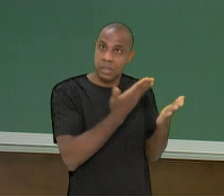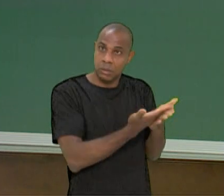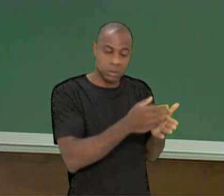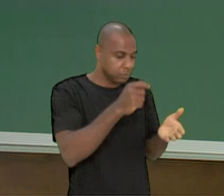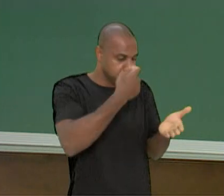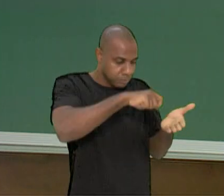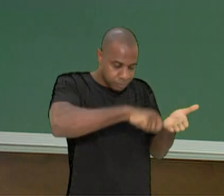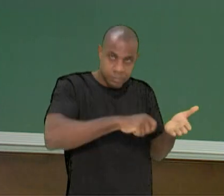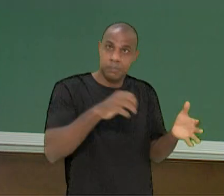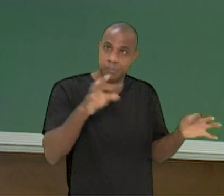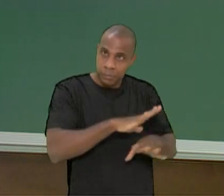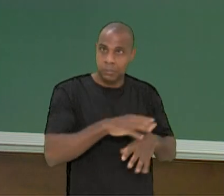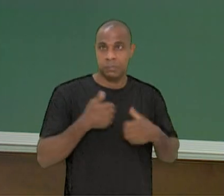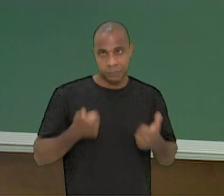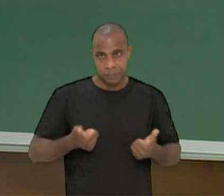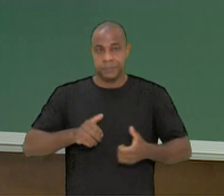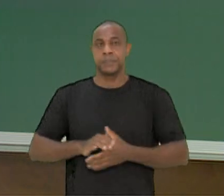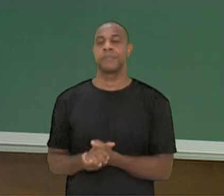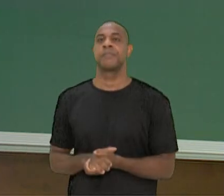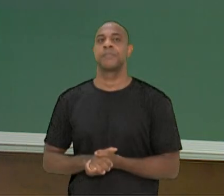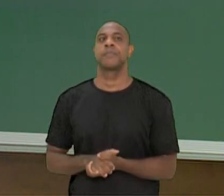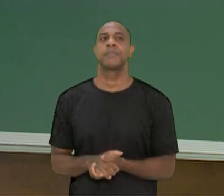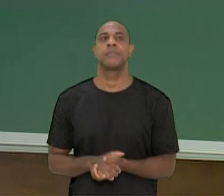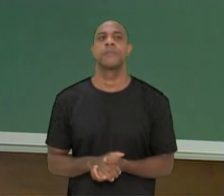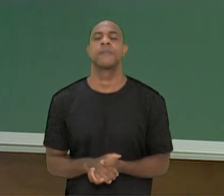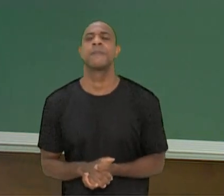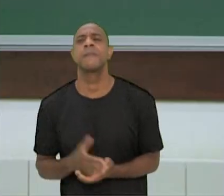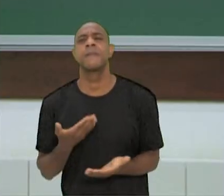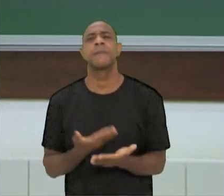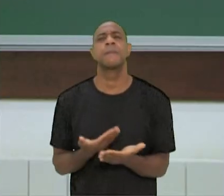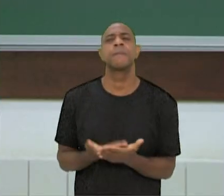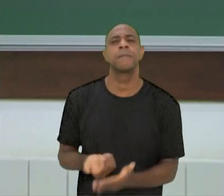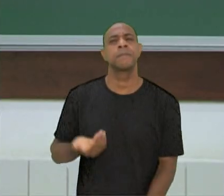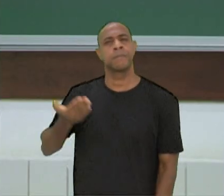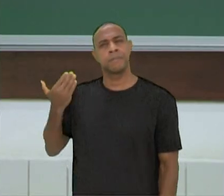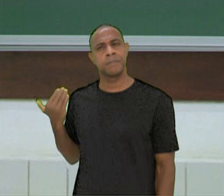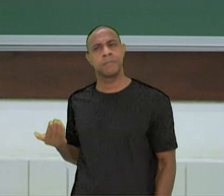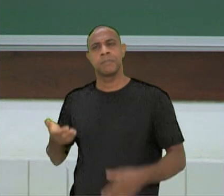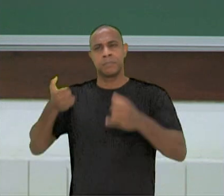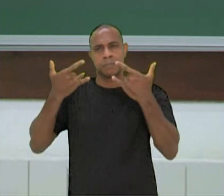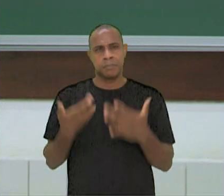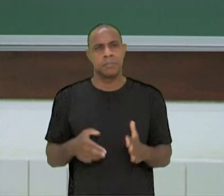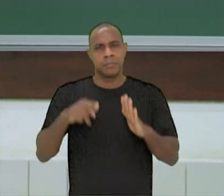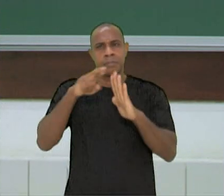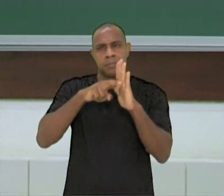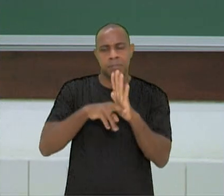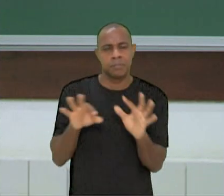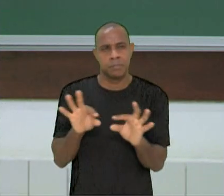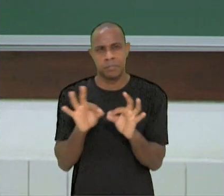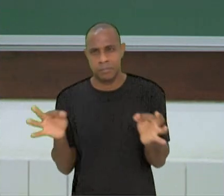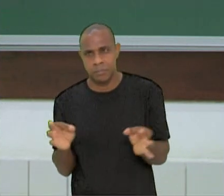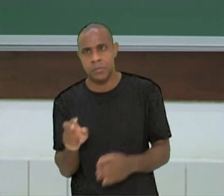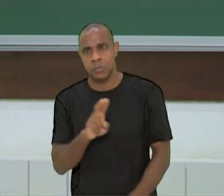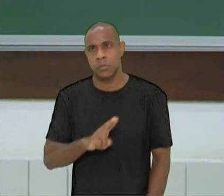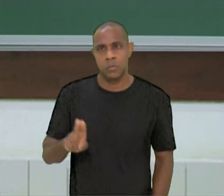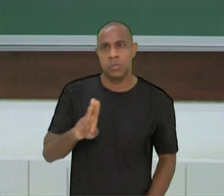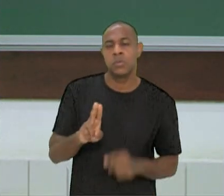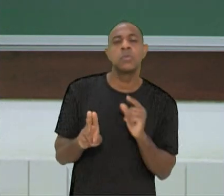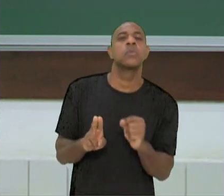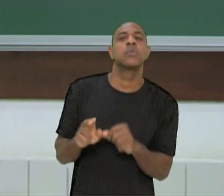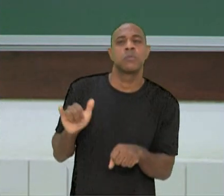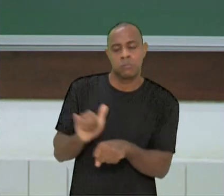Dito isso, nós podemos começar. Na aula anterior, nós falamos sobre regra de 3 simples usando